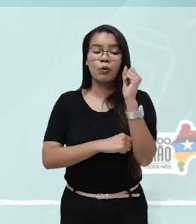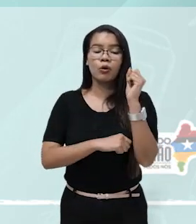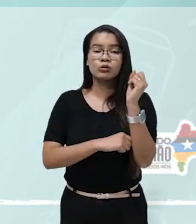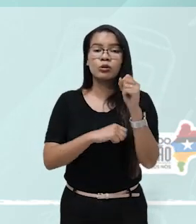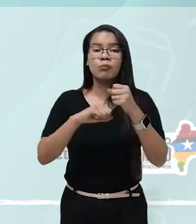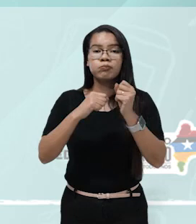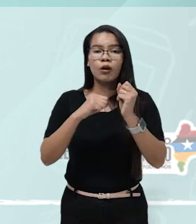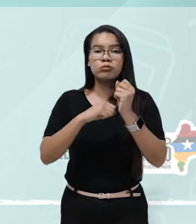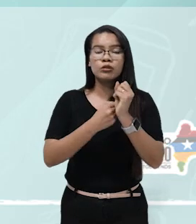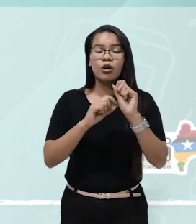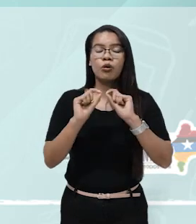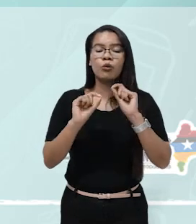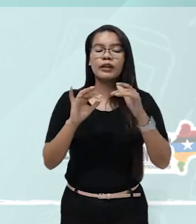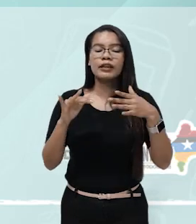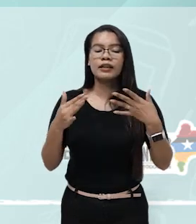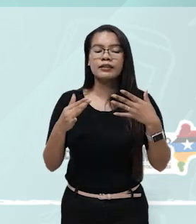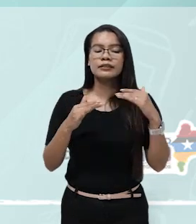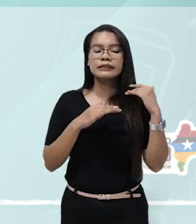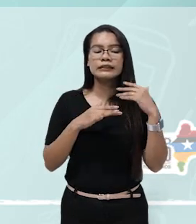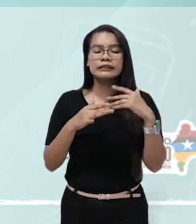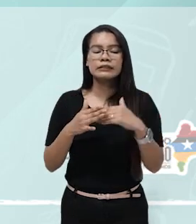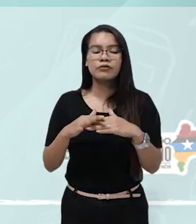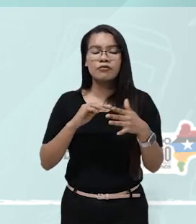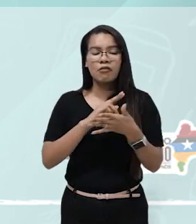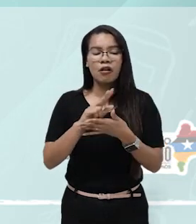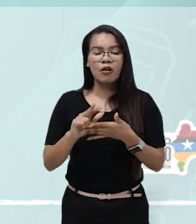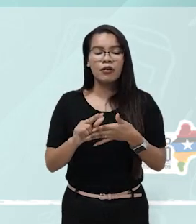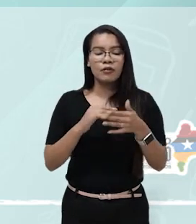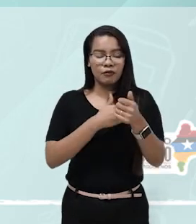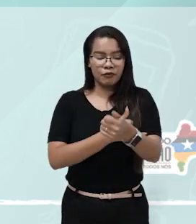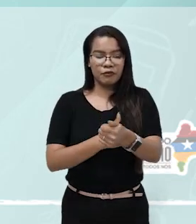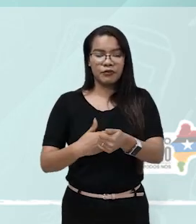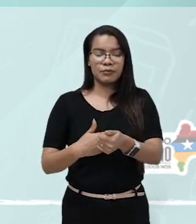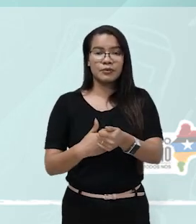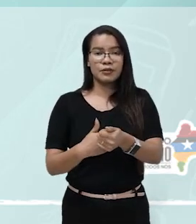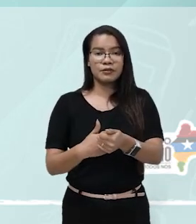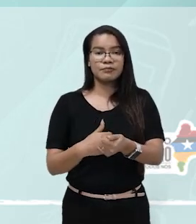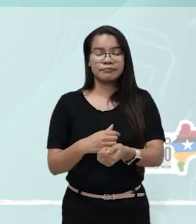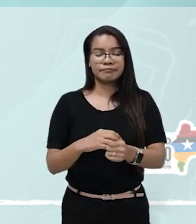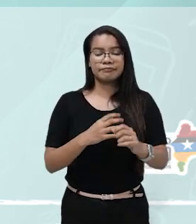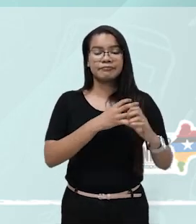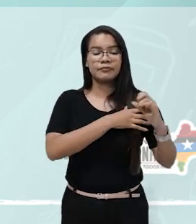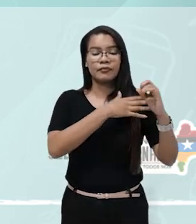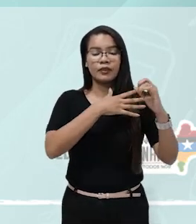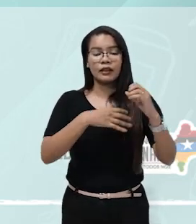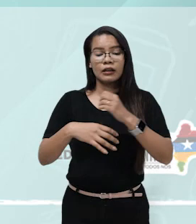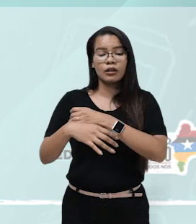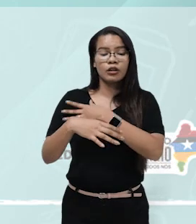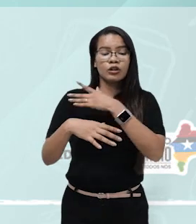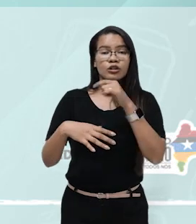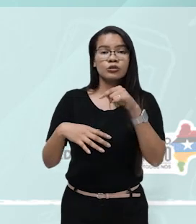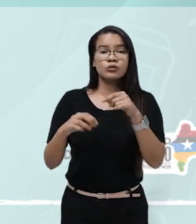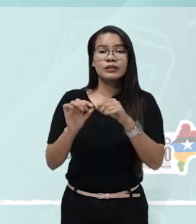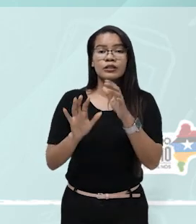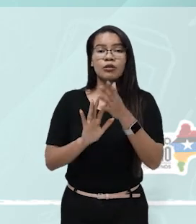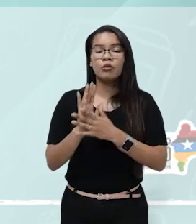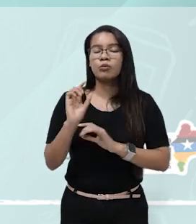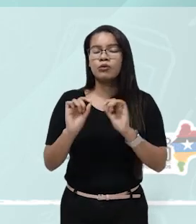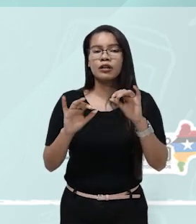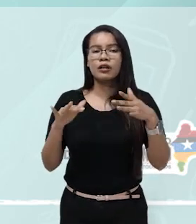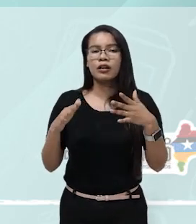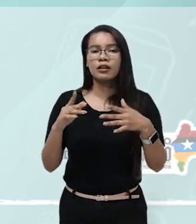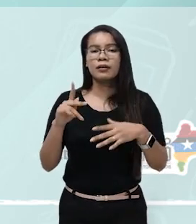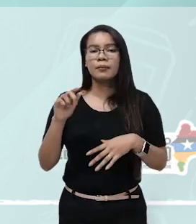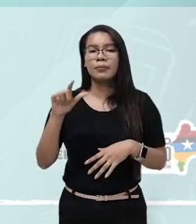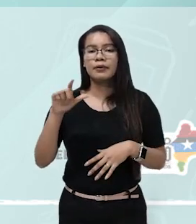esse neurônio, ele inerva várias fibras musculares. Que isso forma o quê? Forma ali aquela